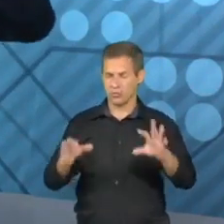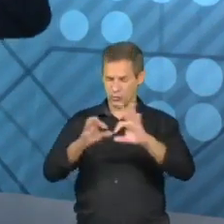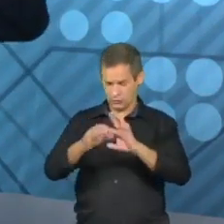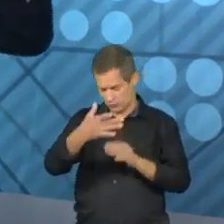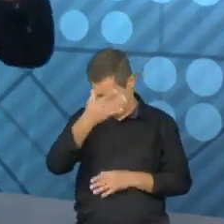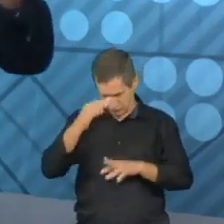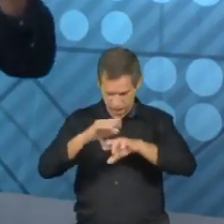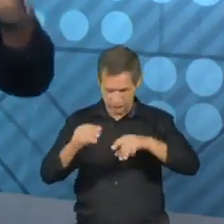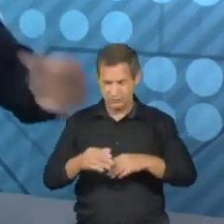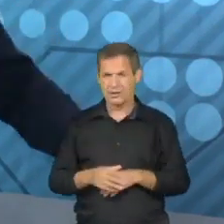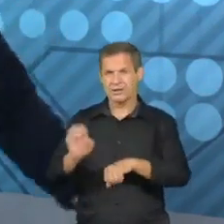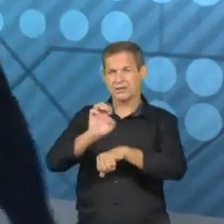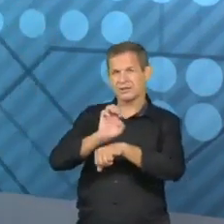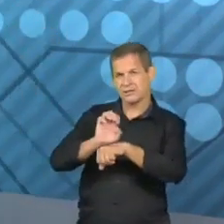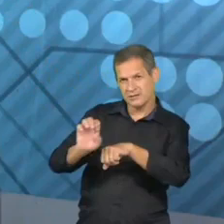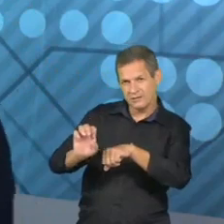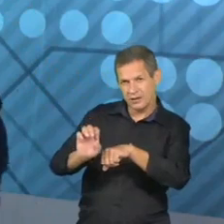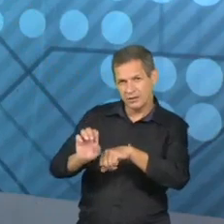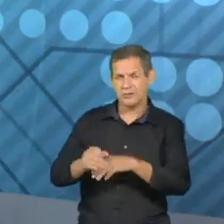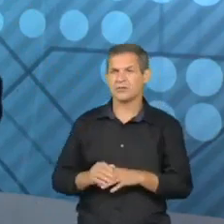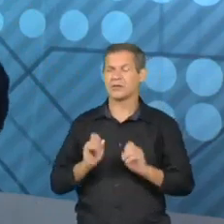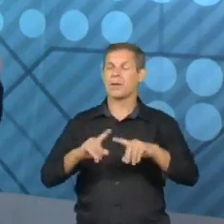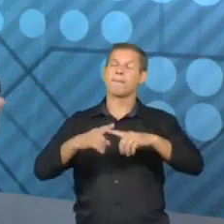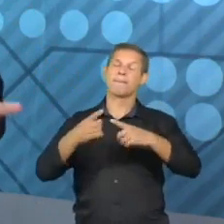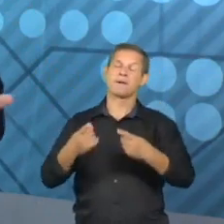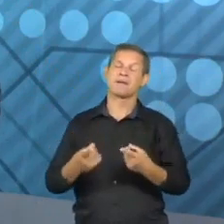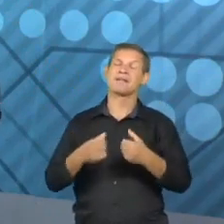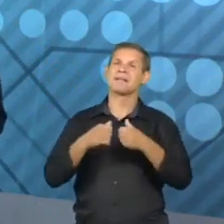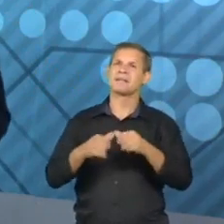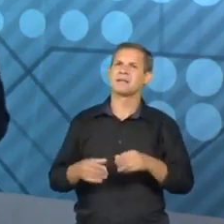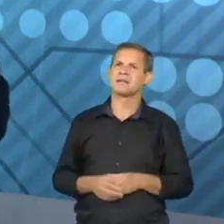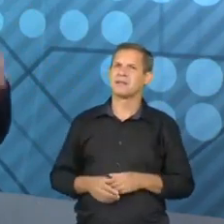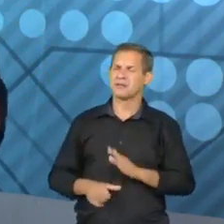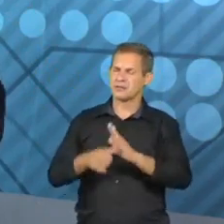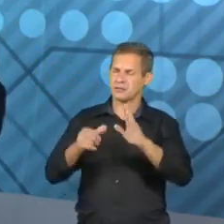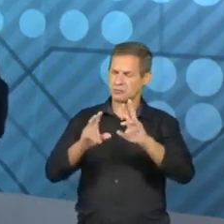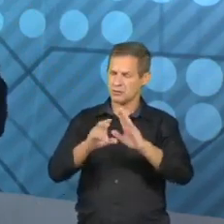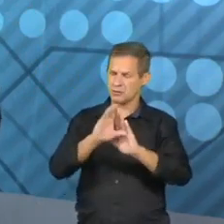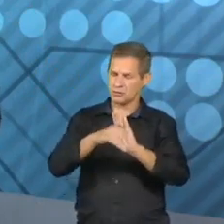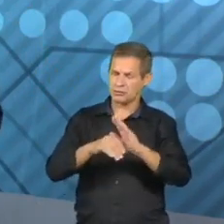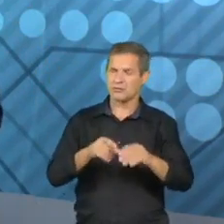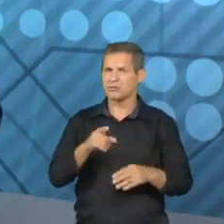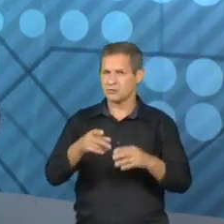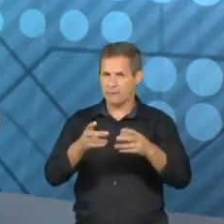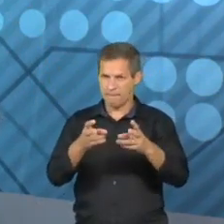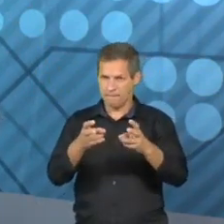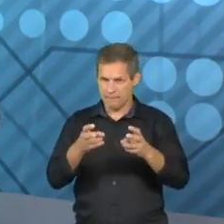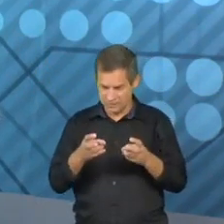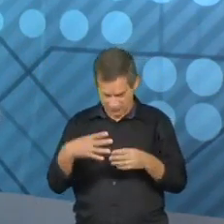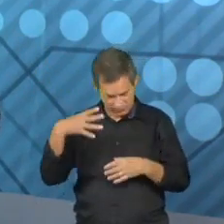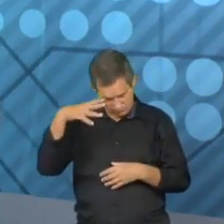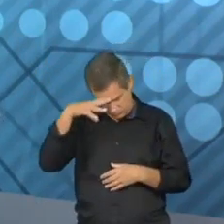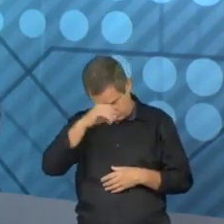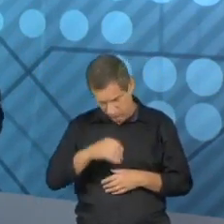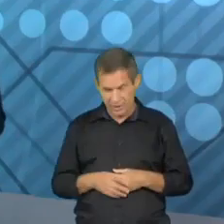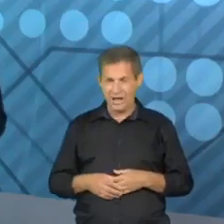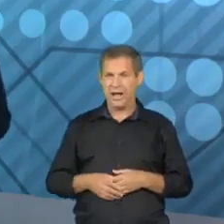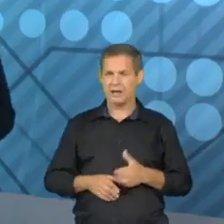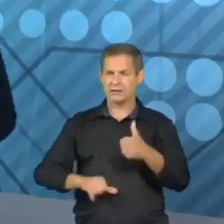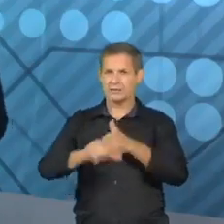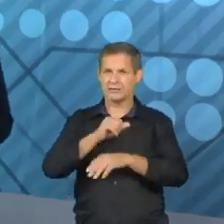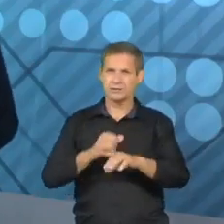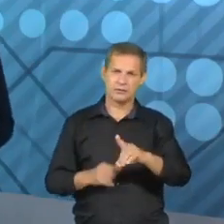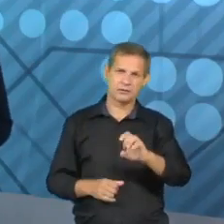nas outras faixas etárias. Tá certo? Então, neste conteúdo, você pôde compreender a